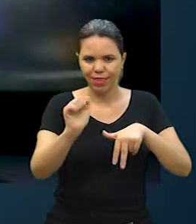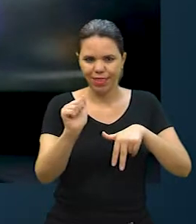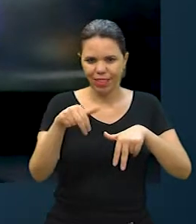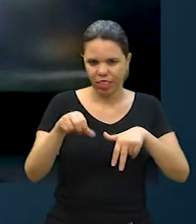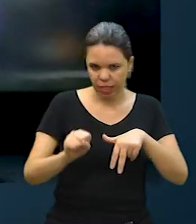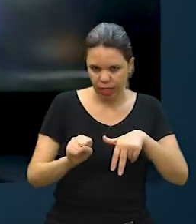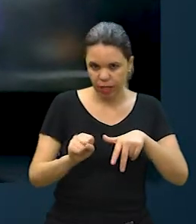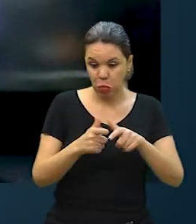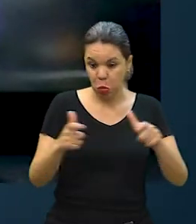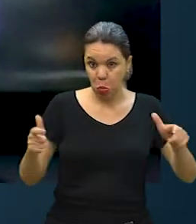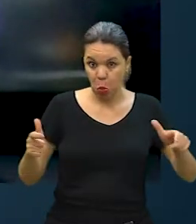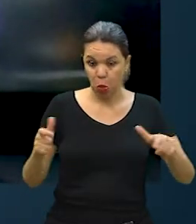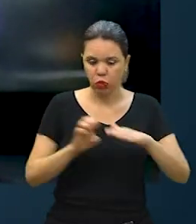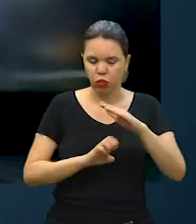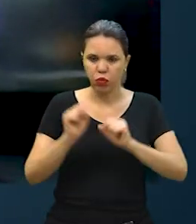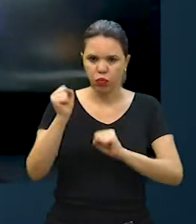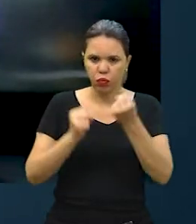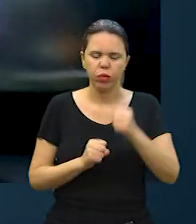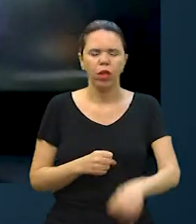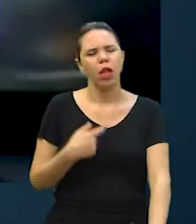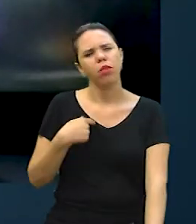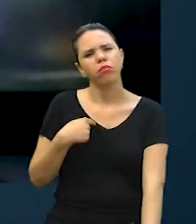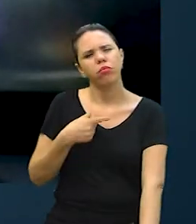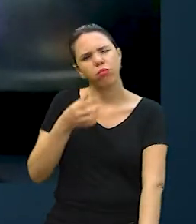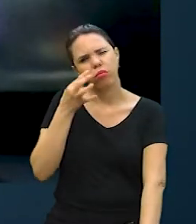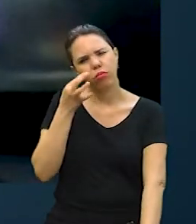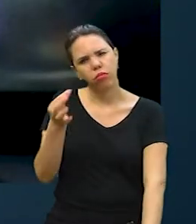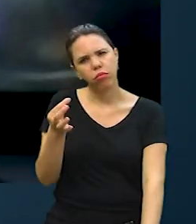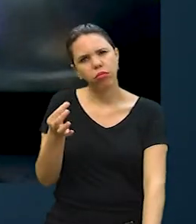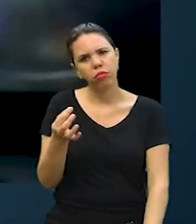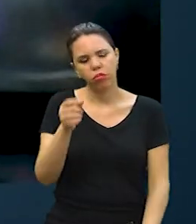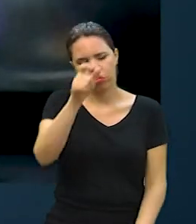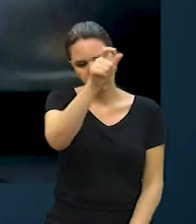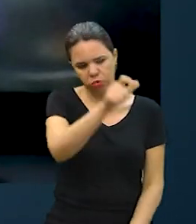Eu observando que seguidamente alguém